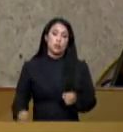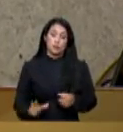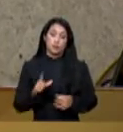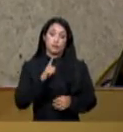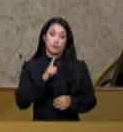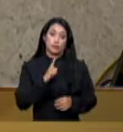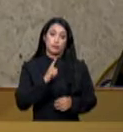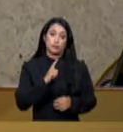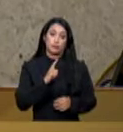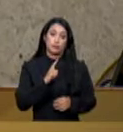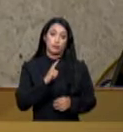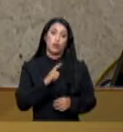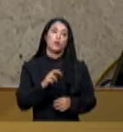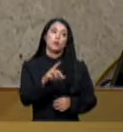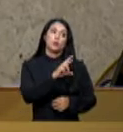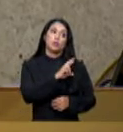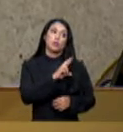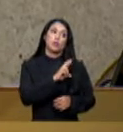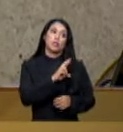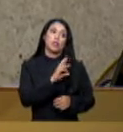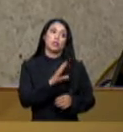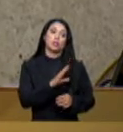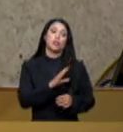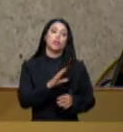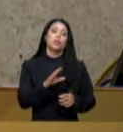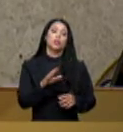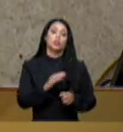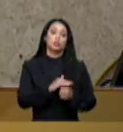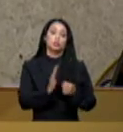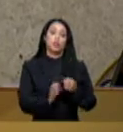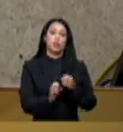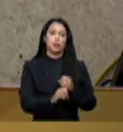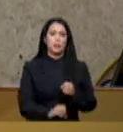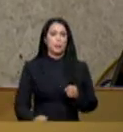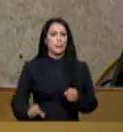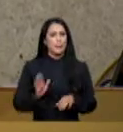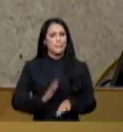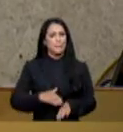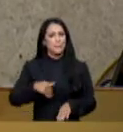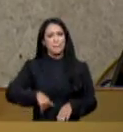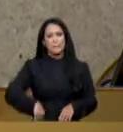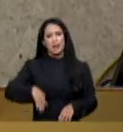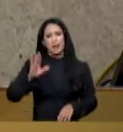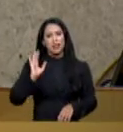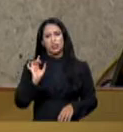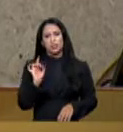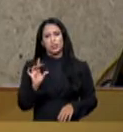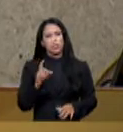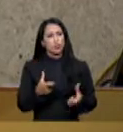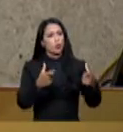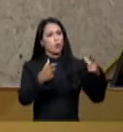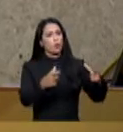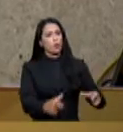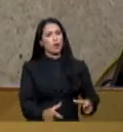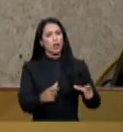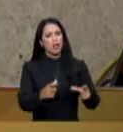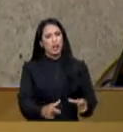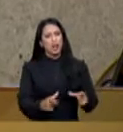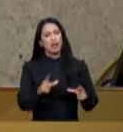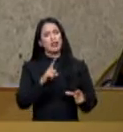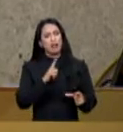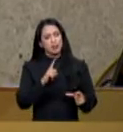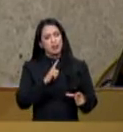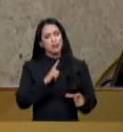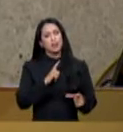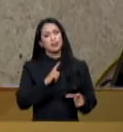função pública do saneamento básico frequentemente extrapola o interesse local e passa